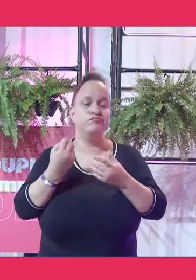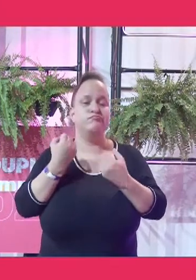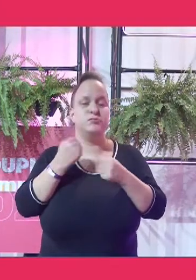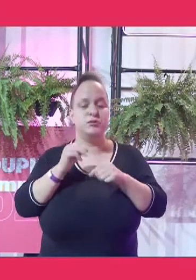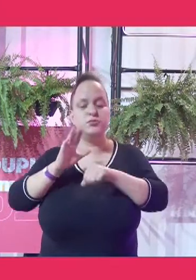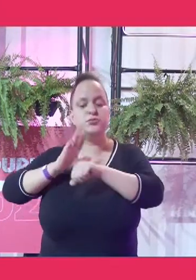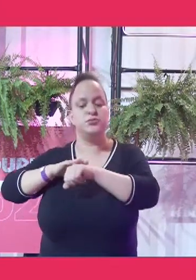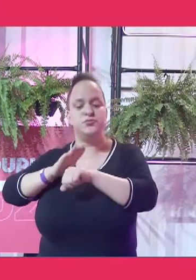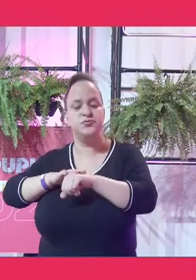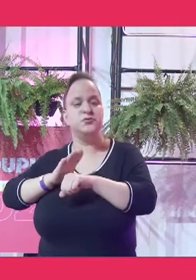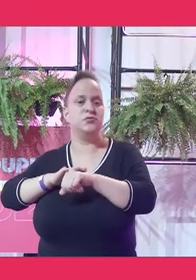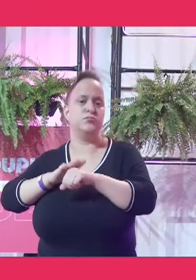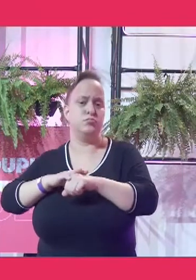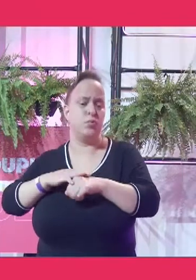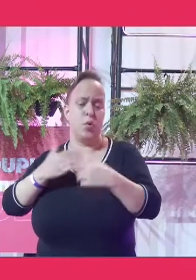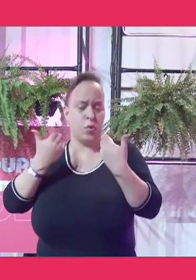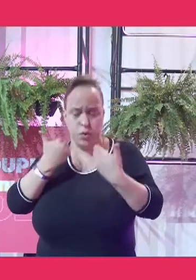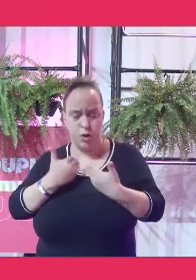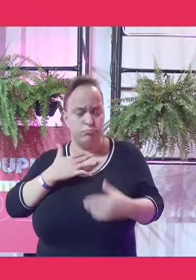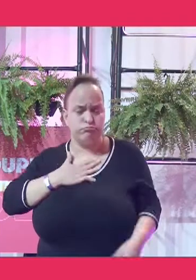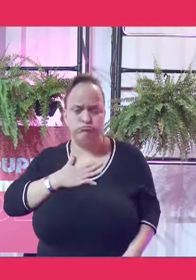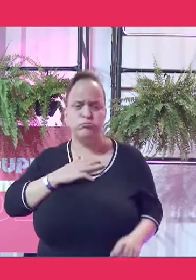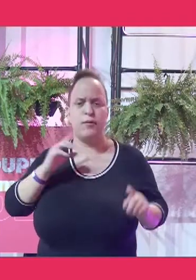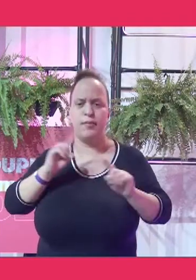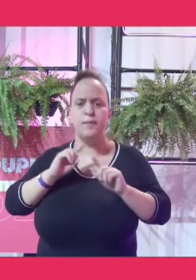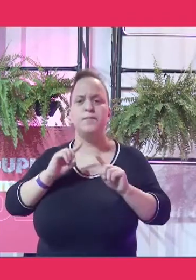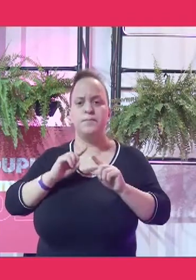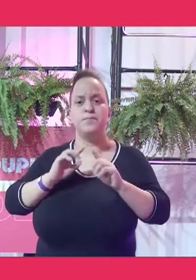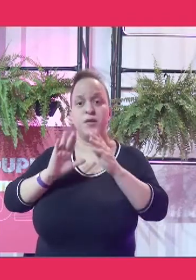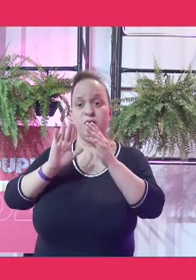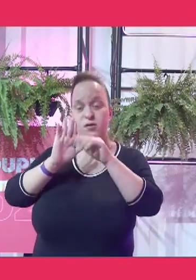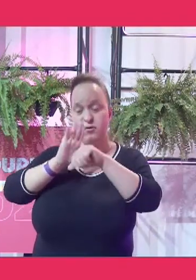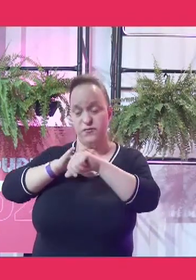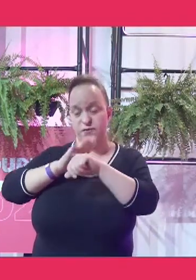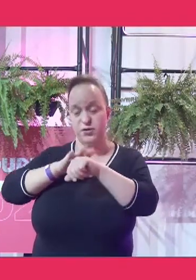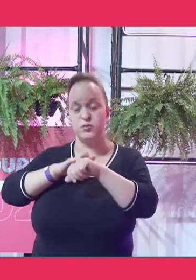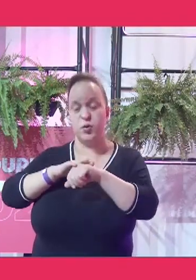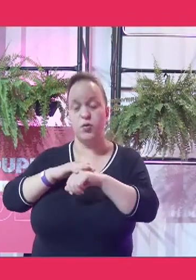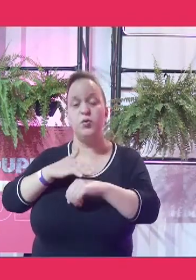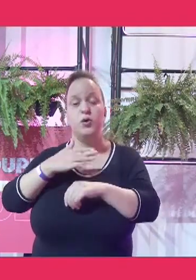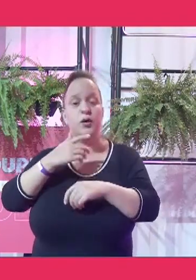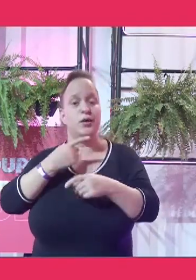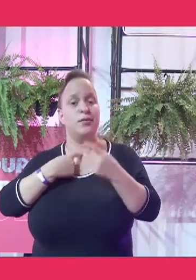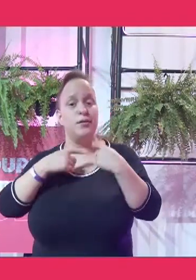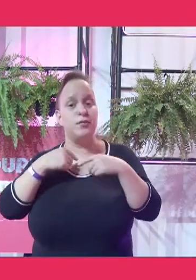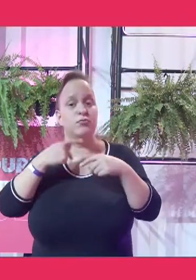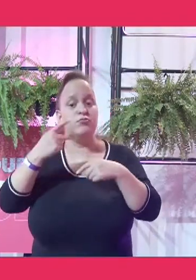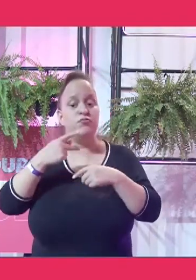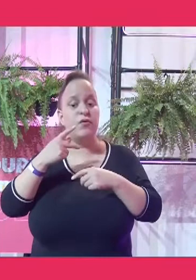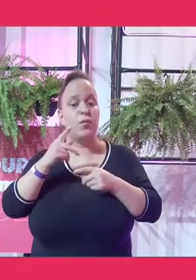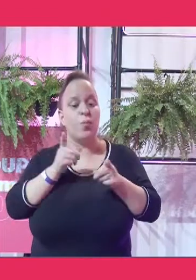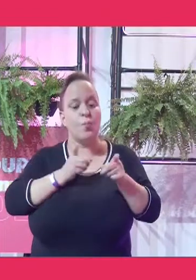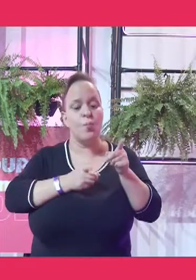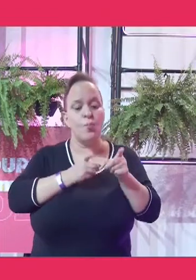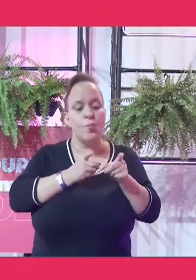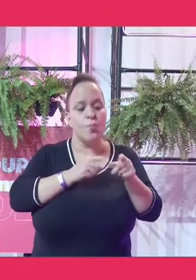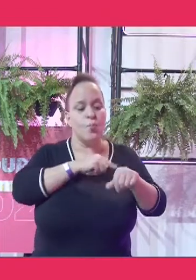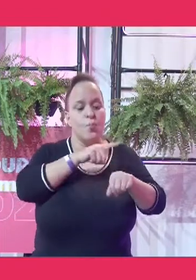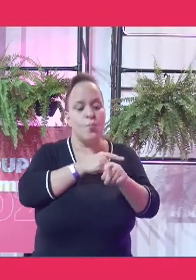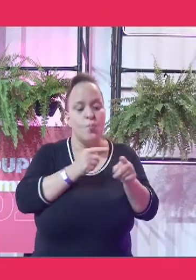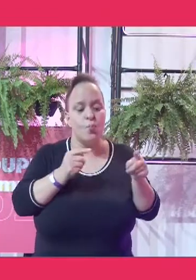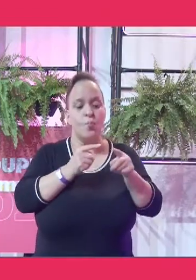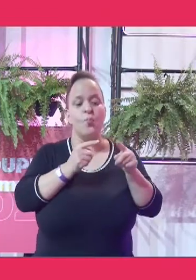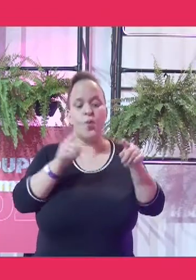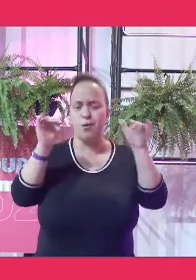produza. Eu não produzo o que eu gostaria de falar. Eu produzo assim. O que eu gostaria de falar num tempo curto o suficiente para conseguir passar